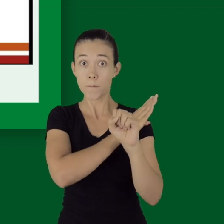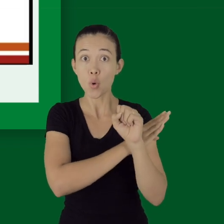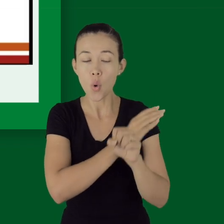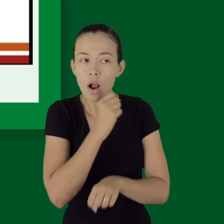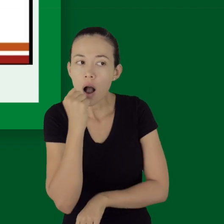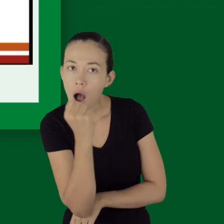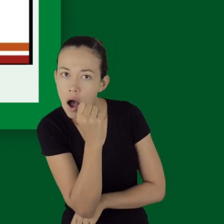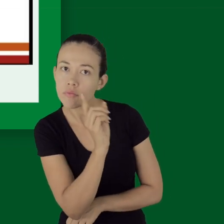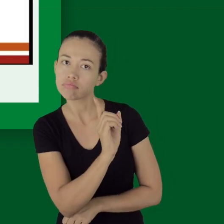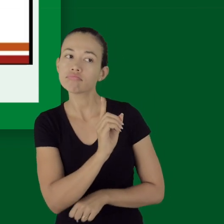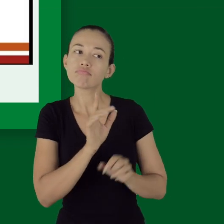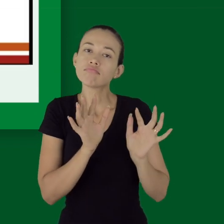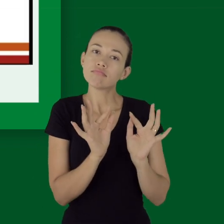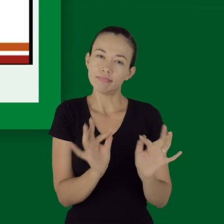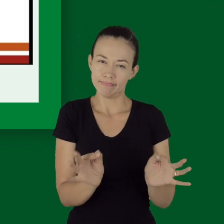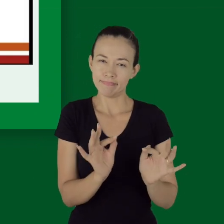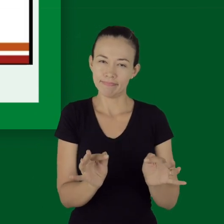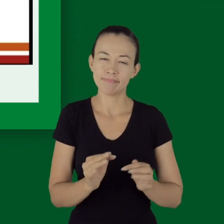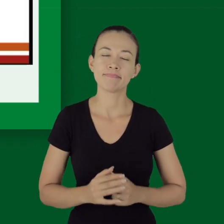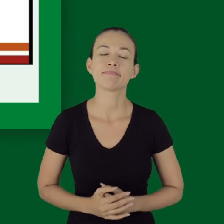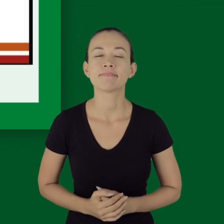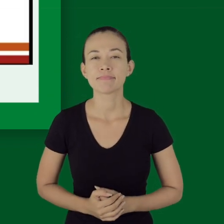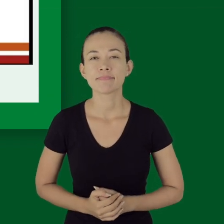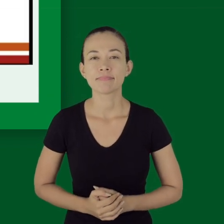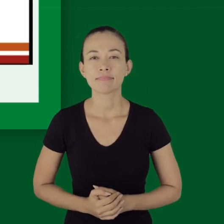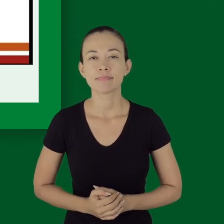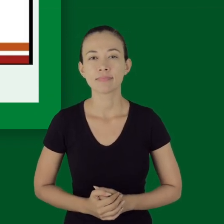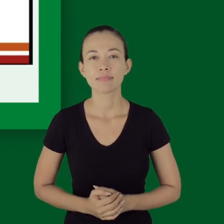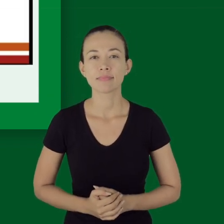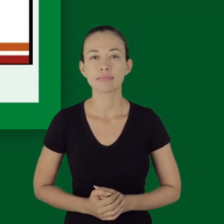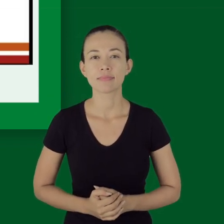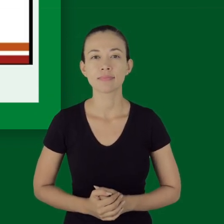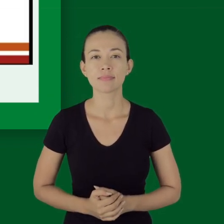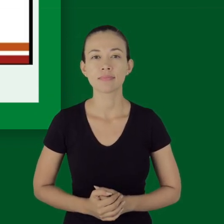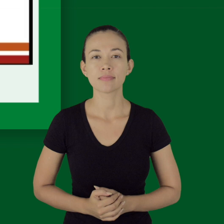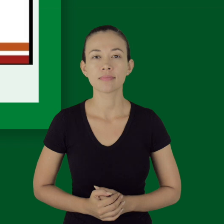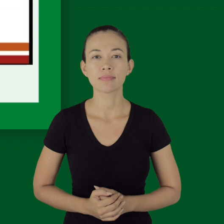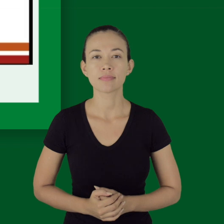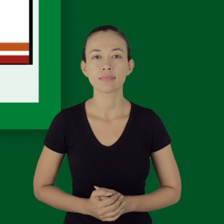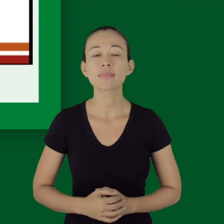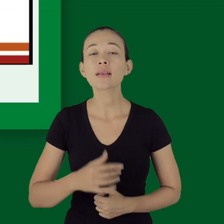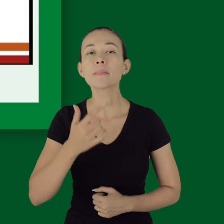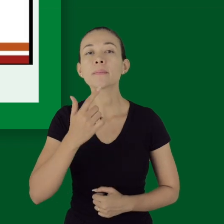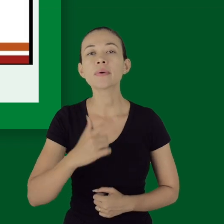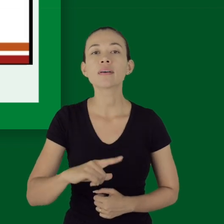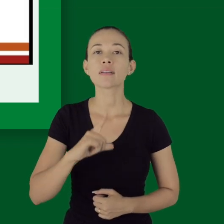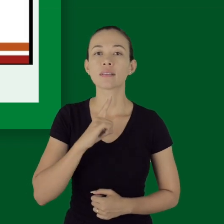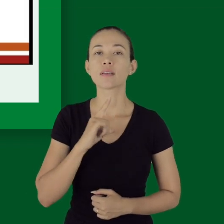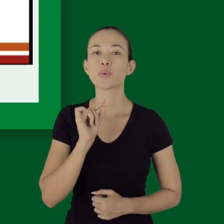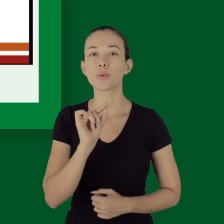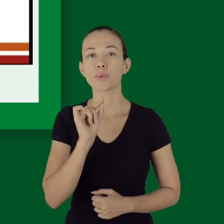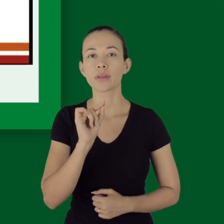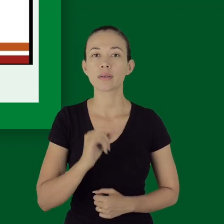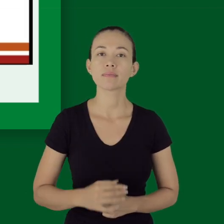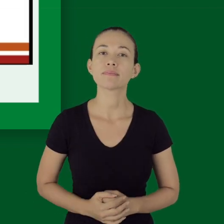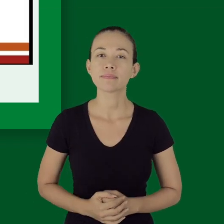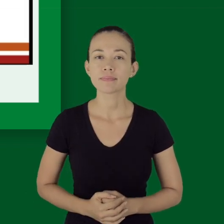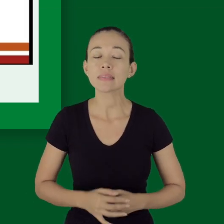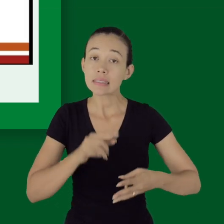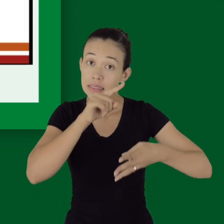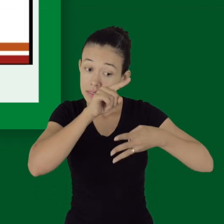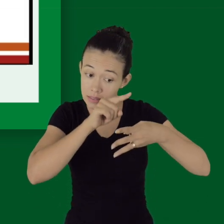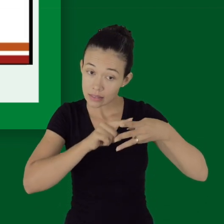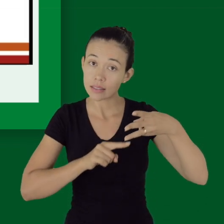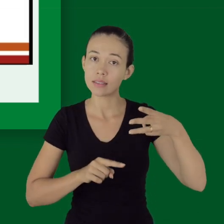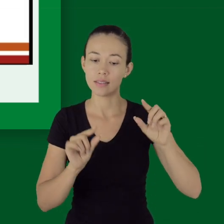da respiração, né, com essas lesões torácicas baixas. Né? E a gente tem uma linha aí, né,